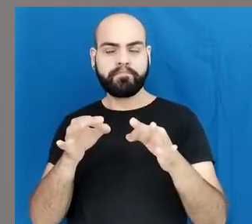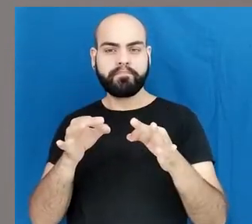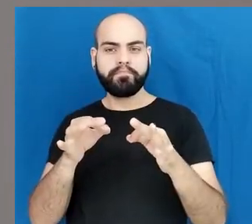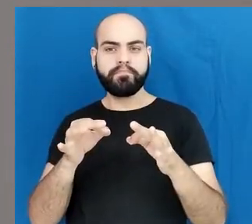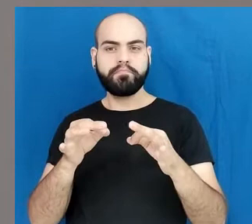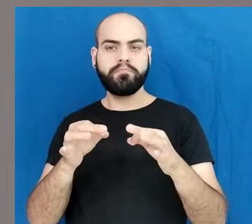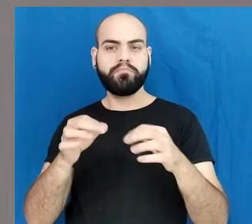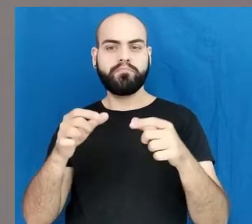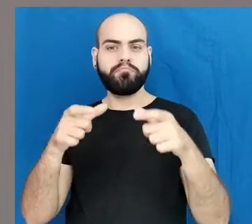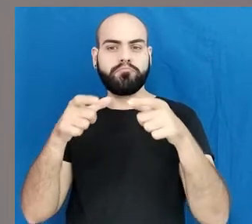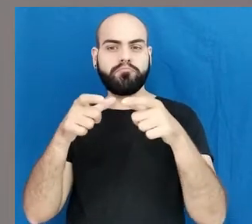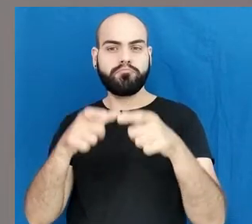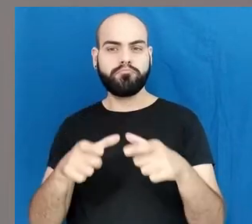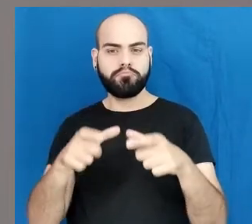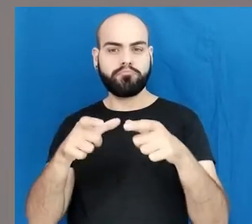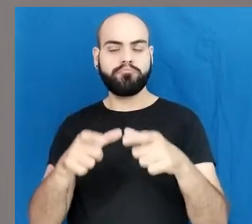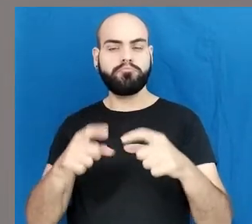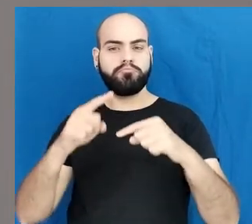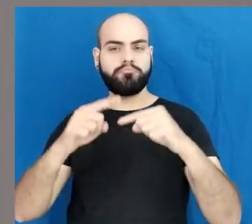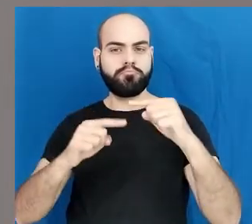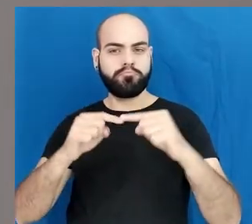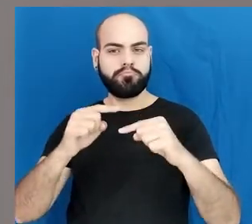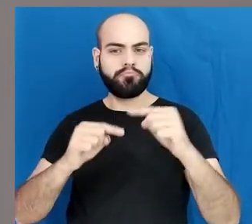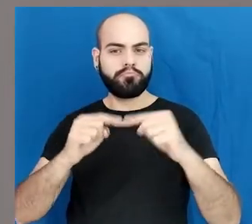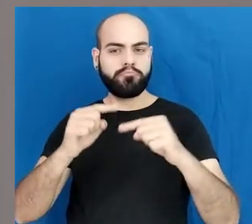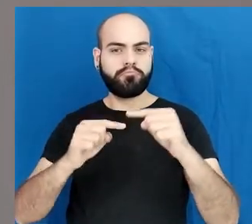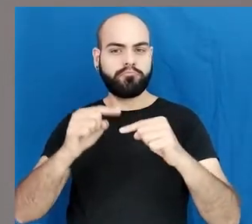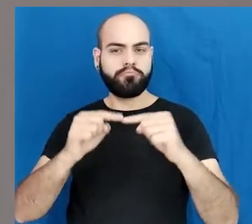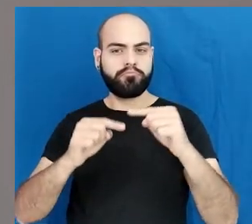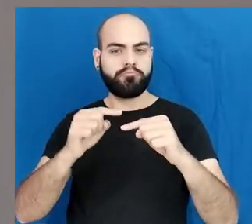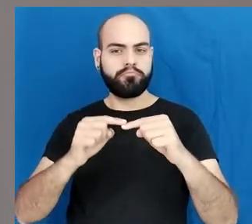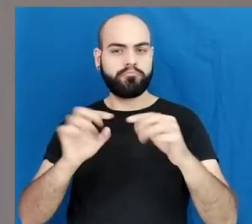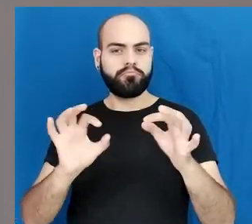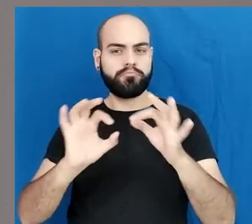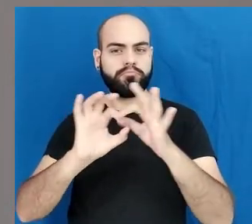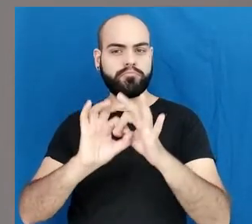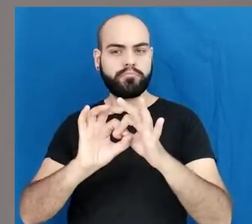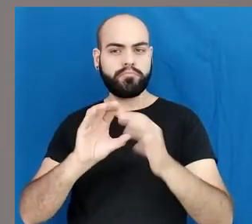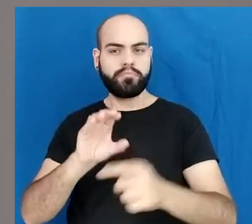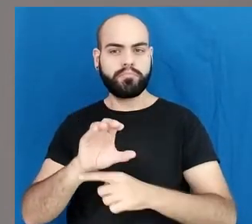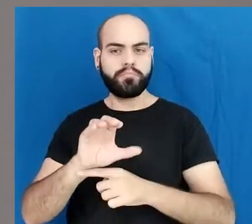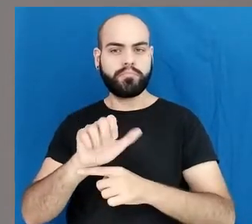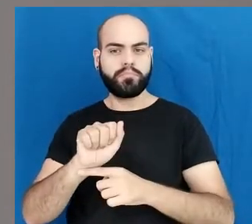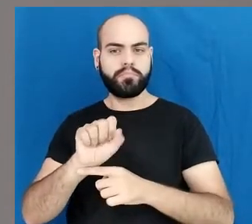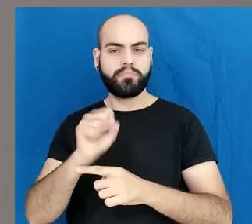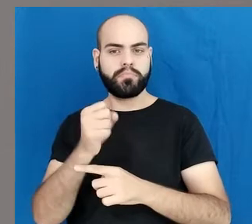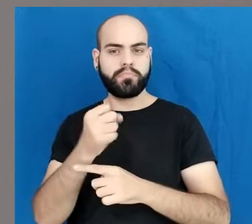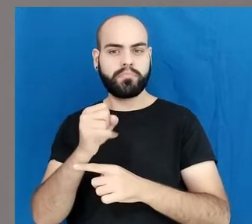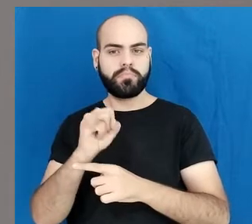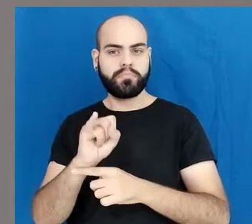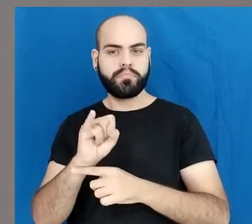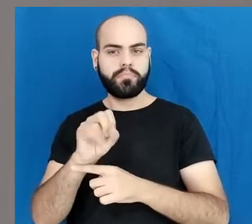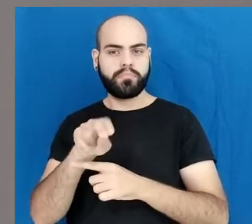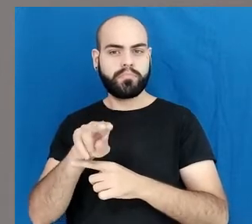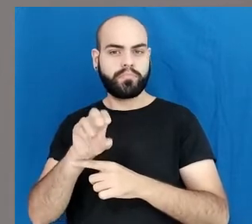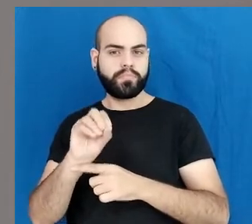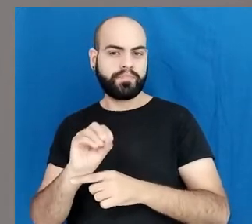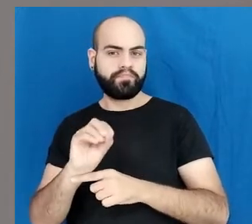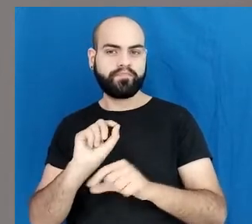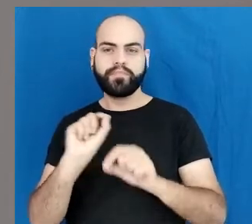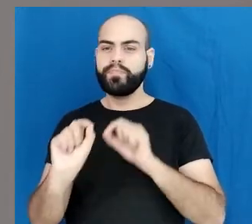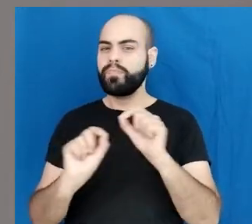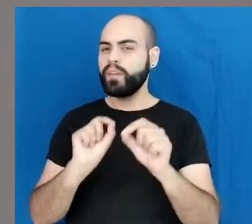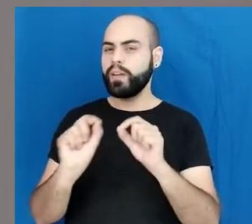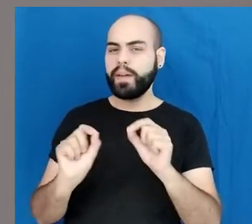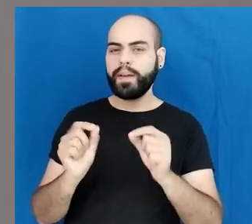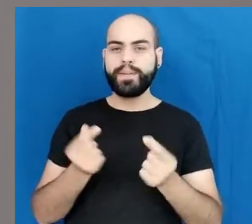como um equipamento complementar ao cassino. As pessoas que não tinham recurso financeiro para frequentar